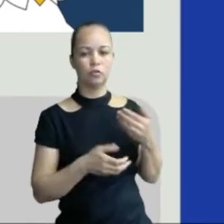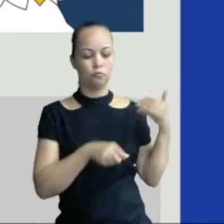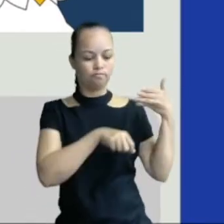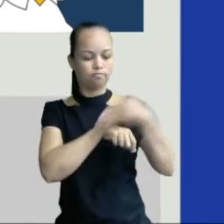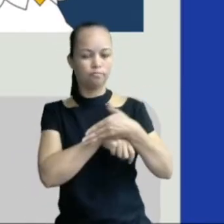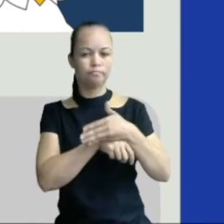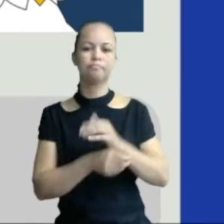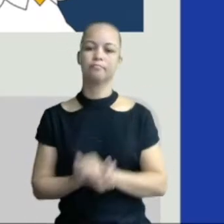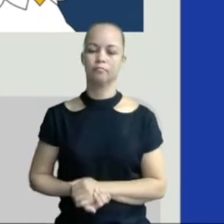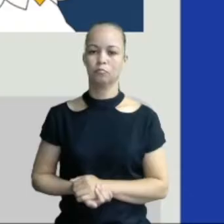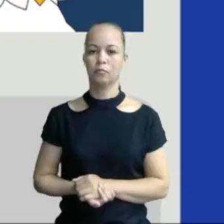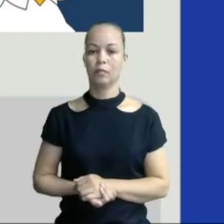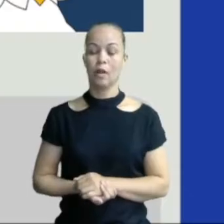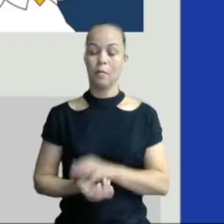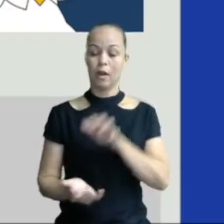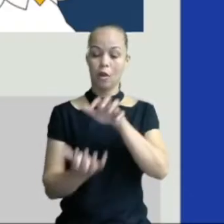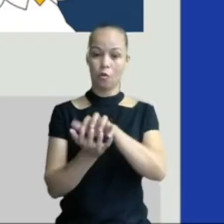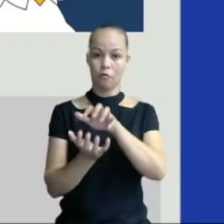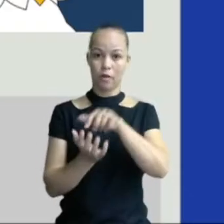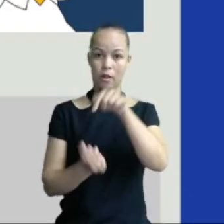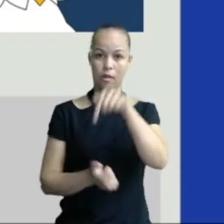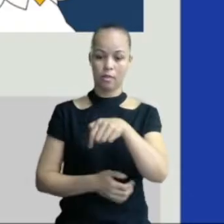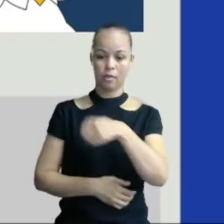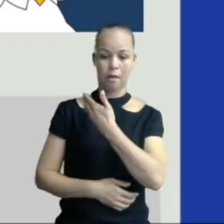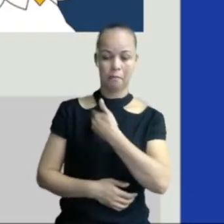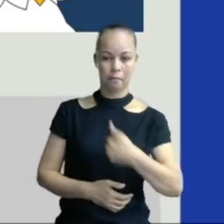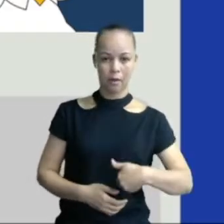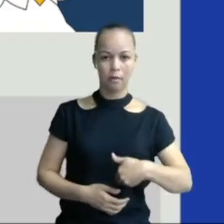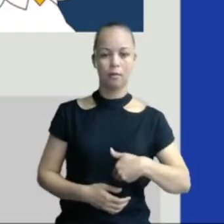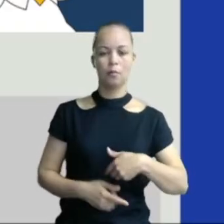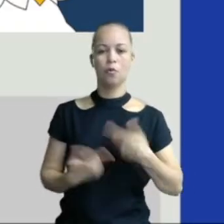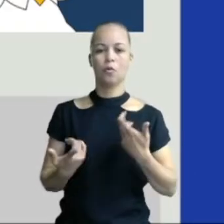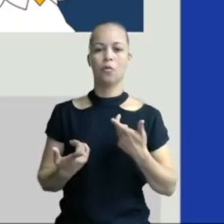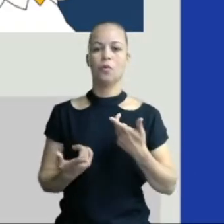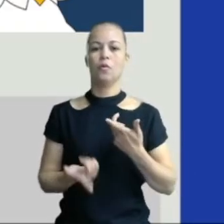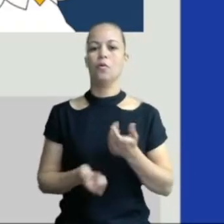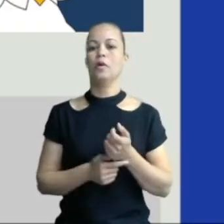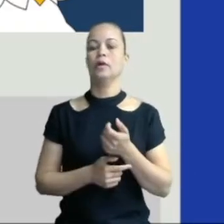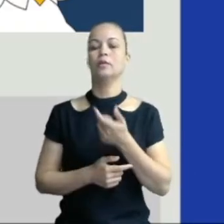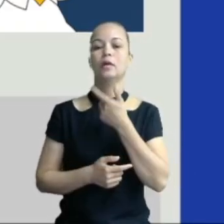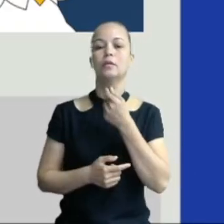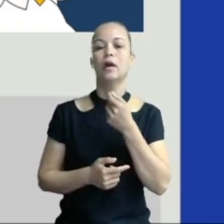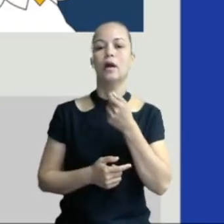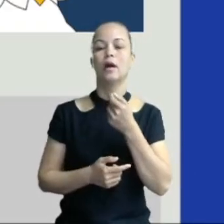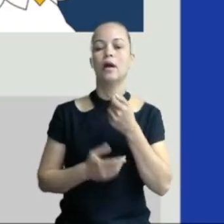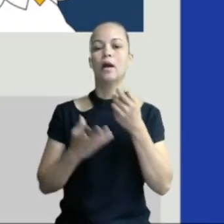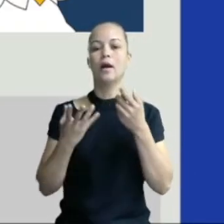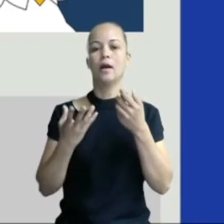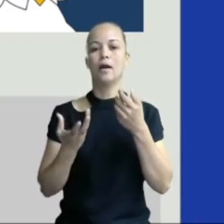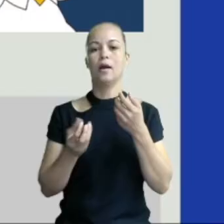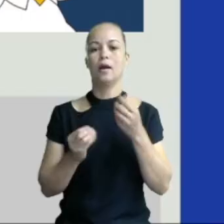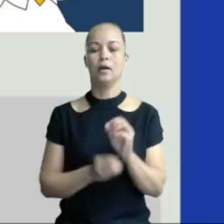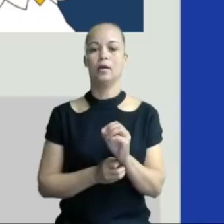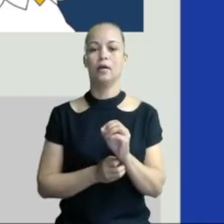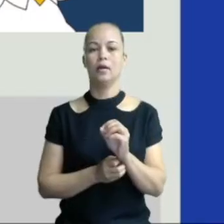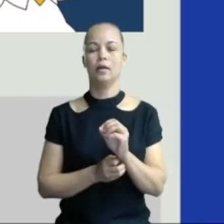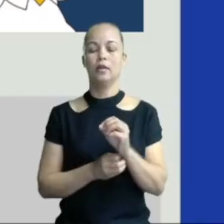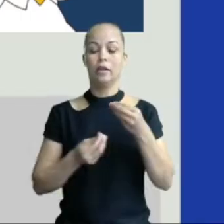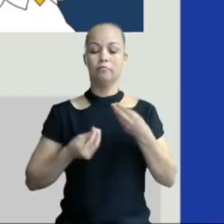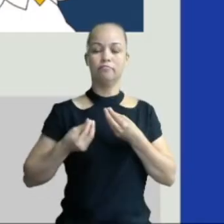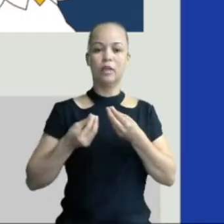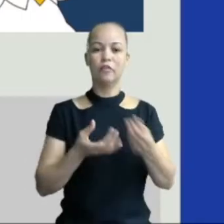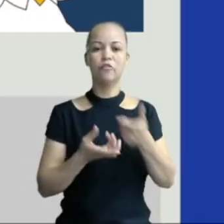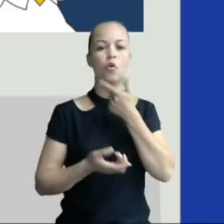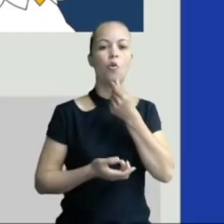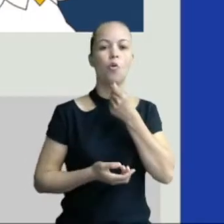atenção, para governar Pernambuco, a Holanda enviou o conde Maurício de Nassau. O conde era um